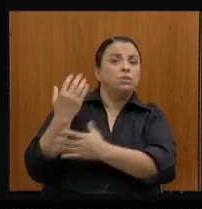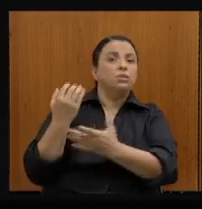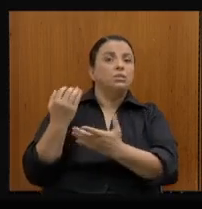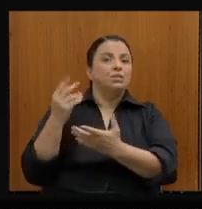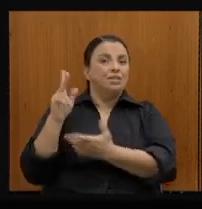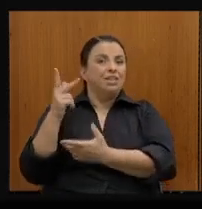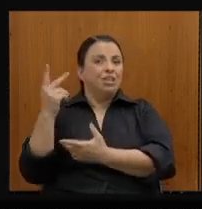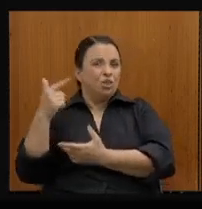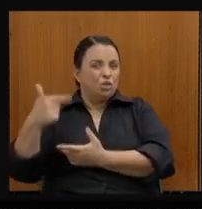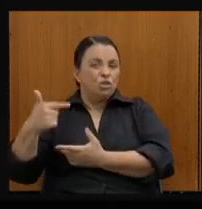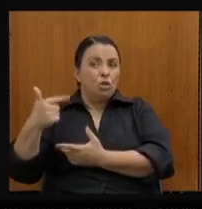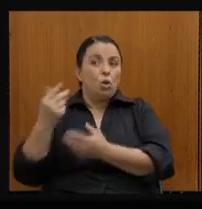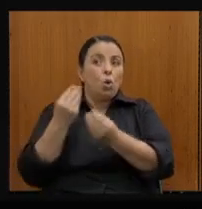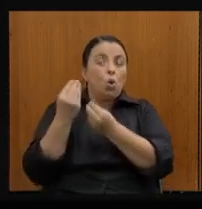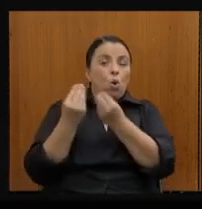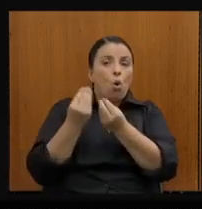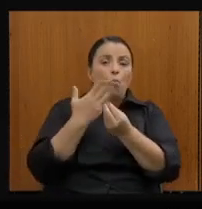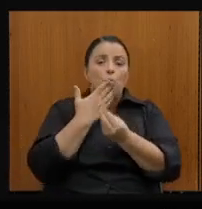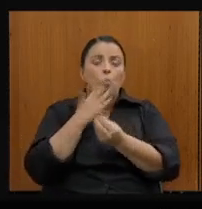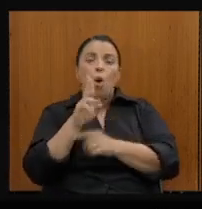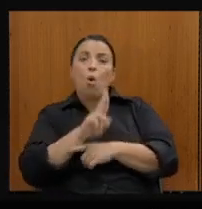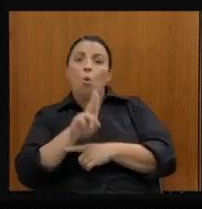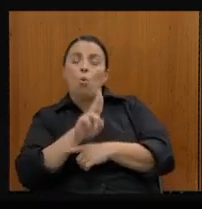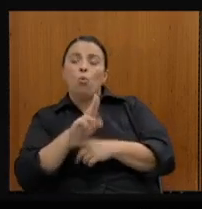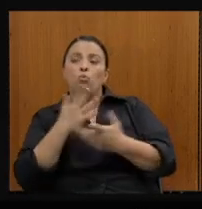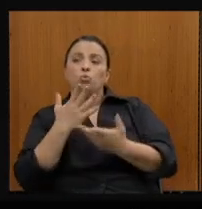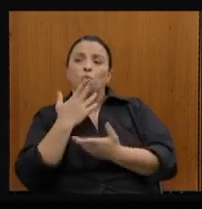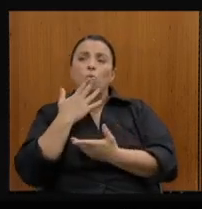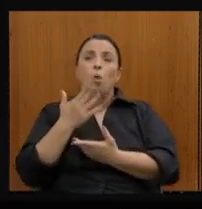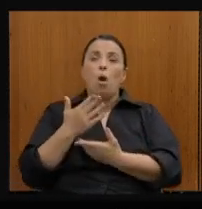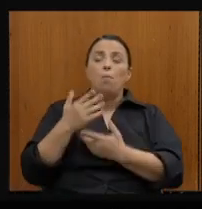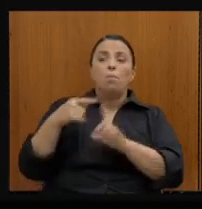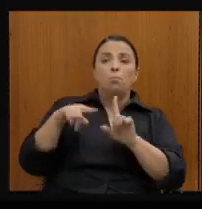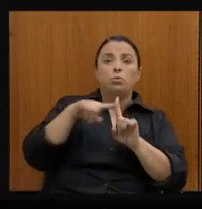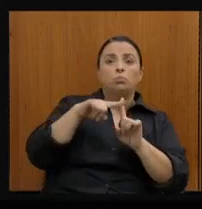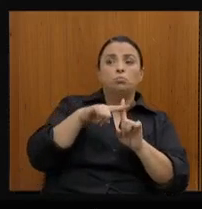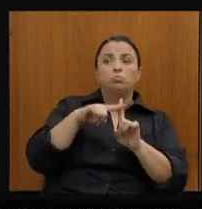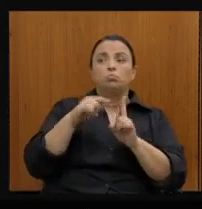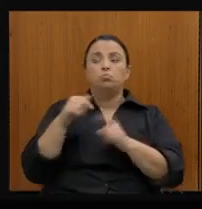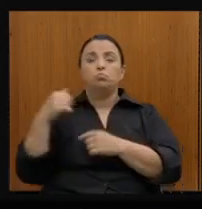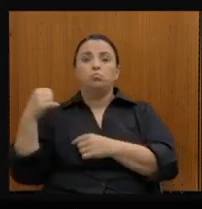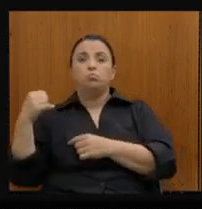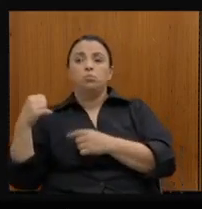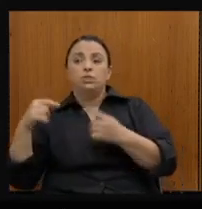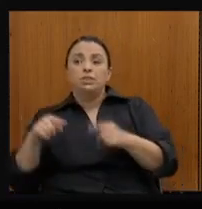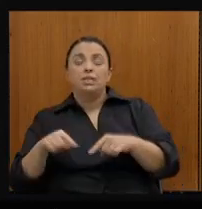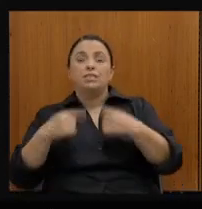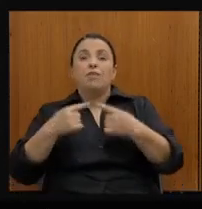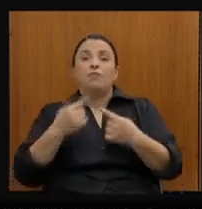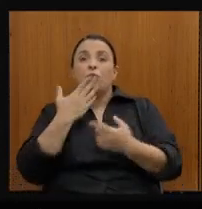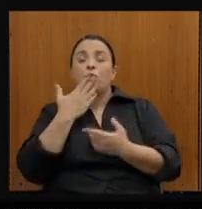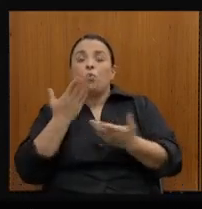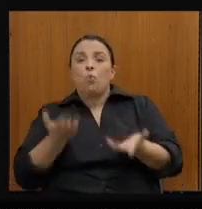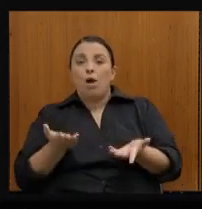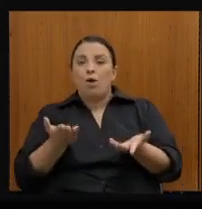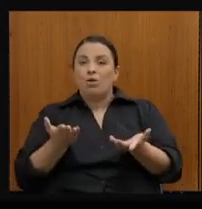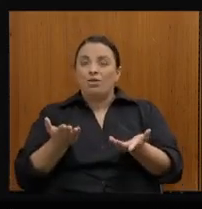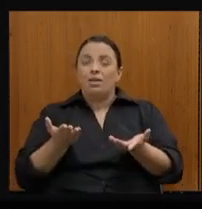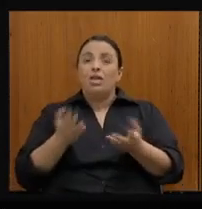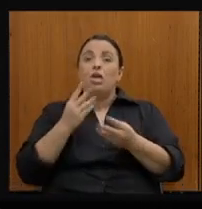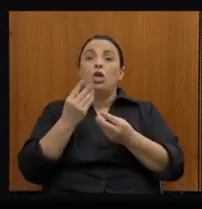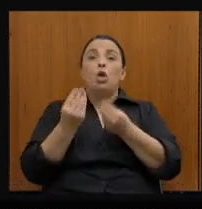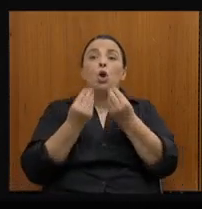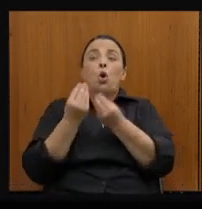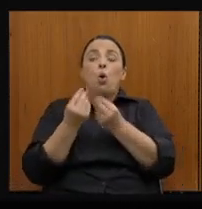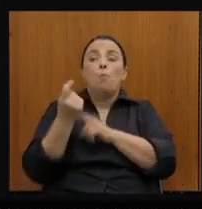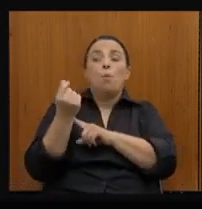aplicações Quais são as vantagens e desafios que nós temos e como é que a evolução dos custos